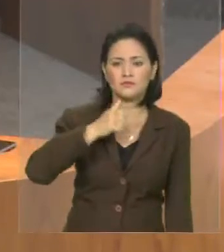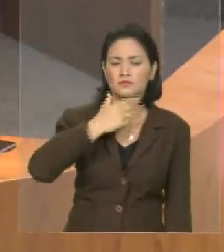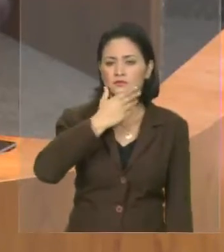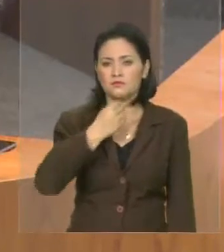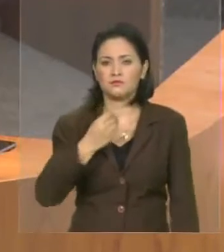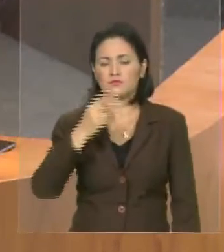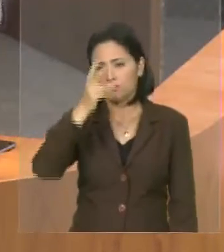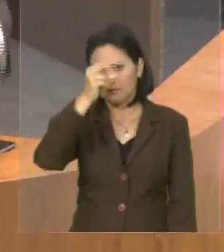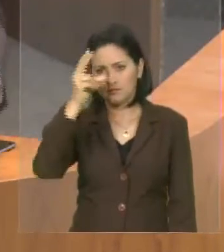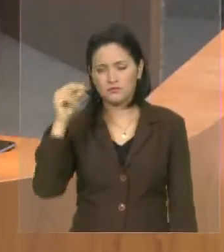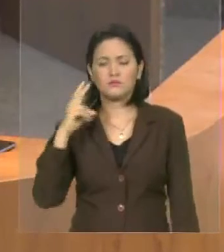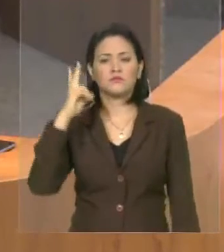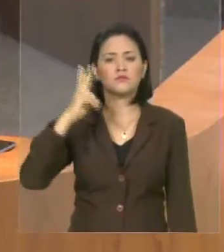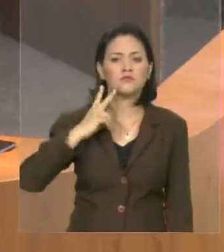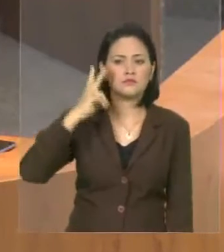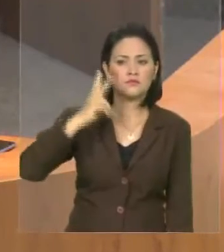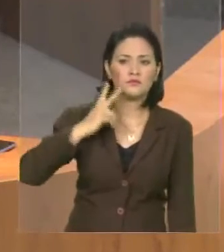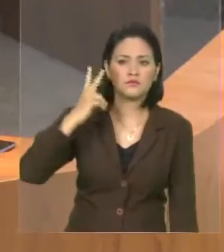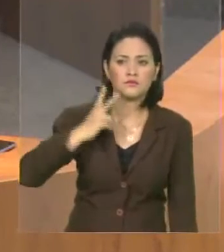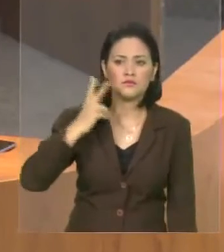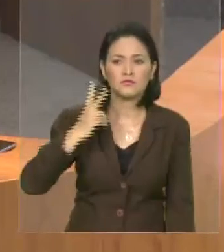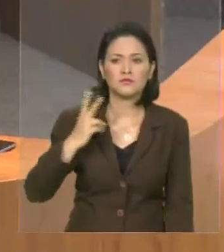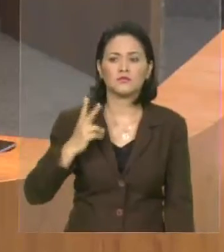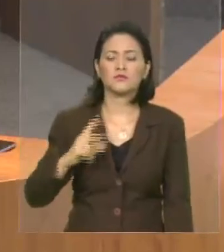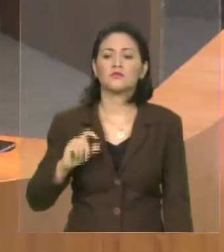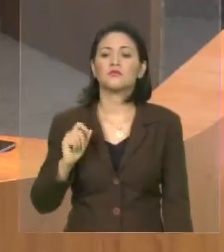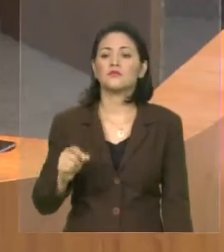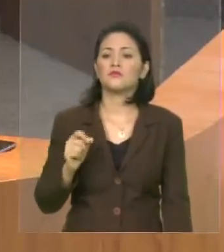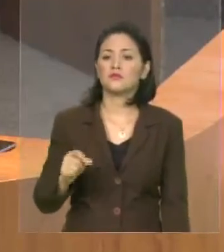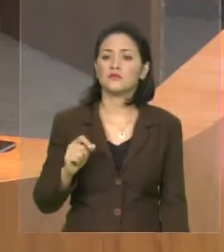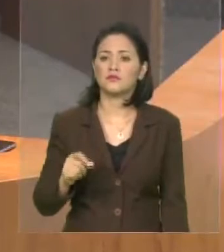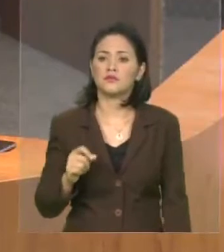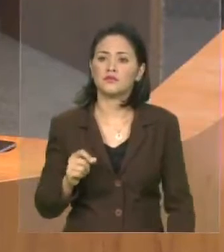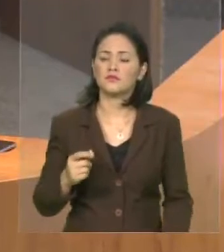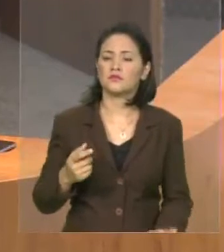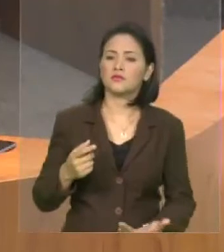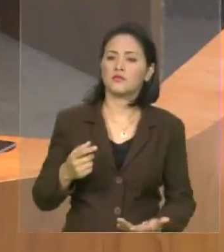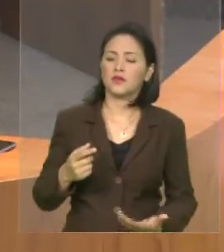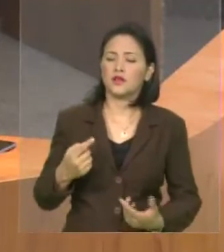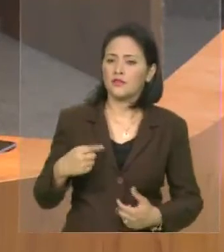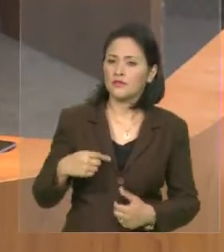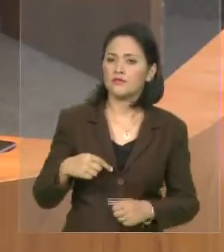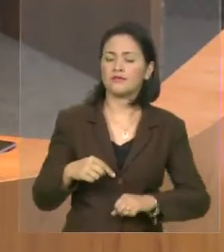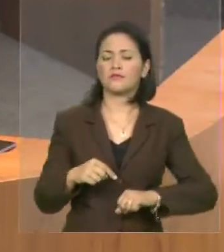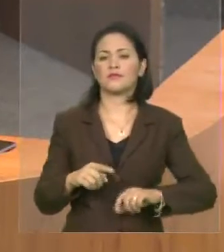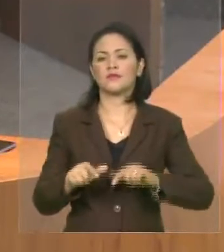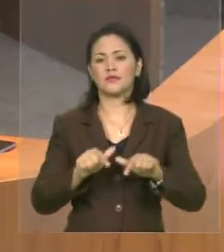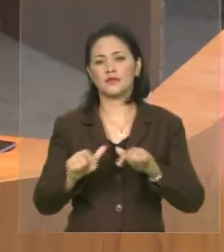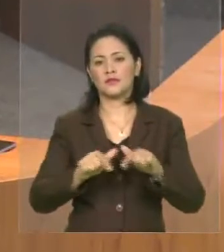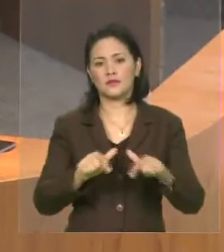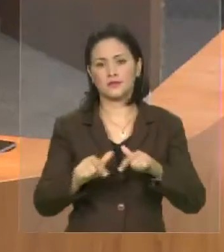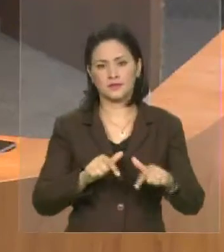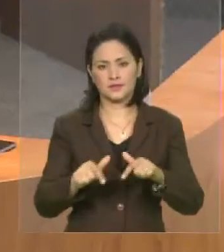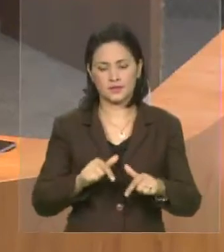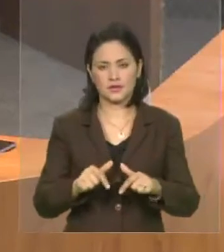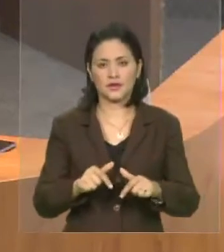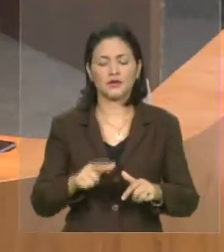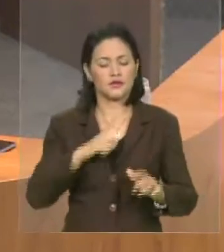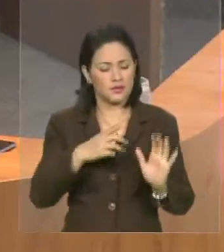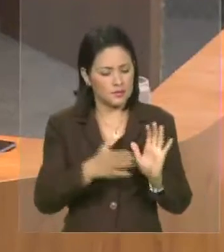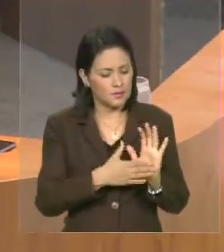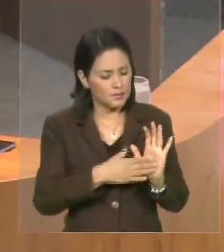vereador, aquela vereadora que vai trabalhar para o município, que tem propostas, e